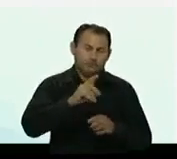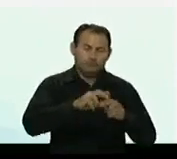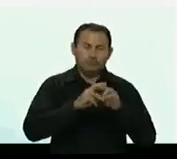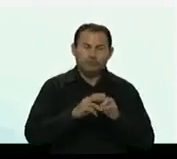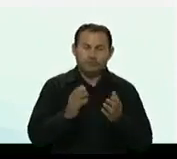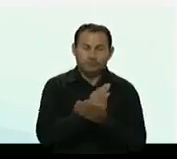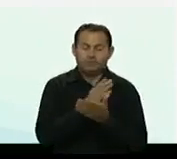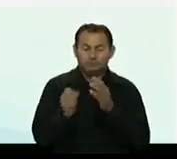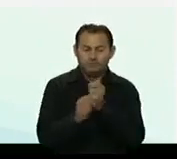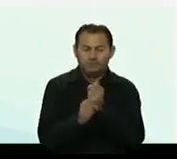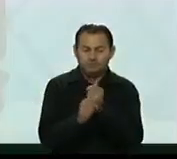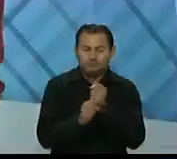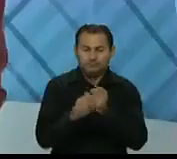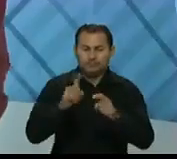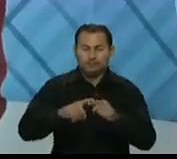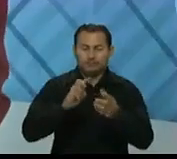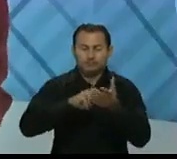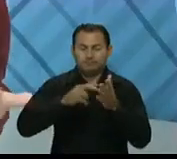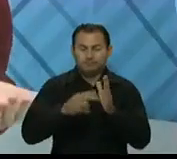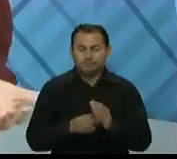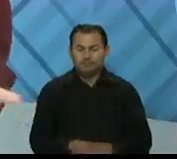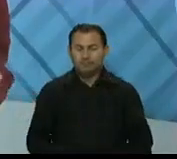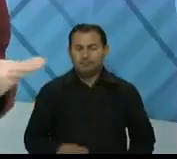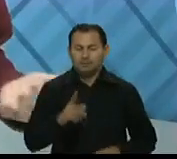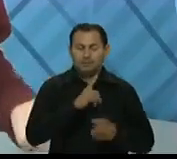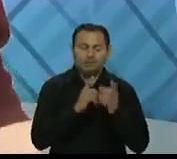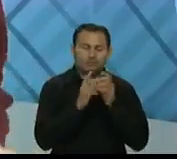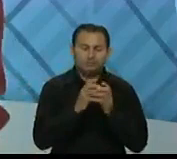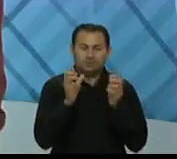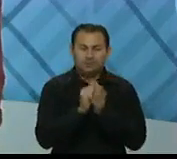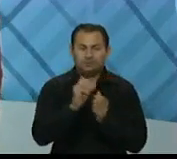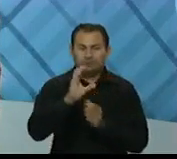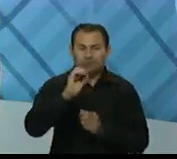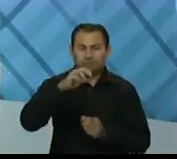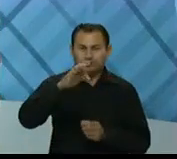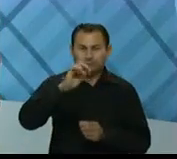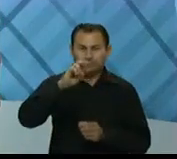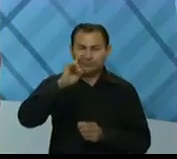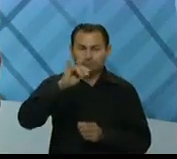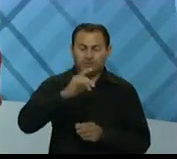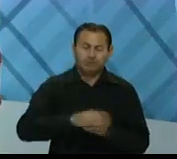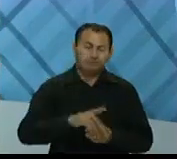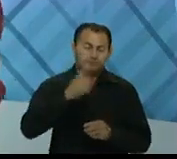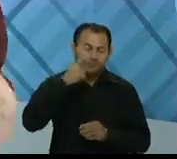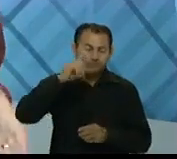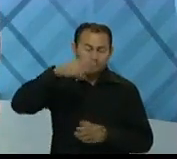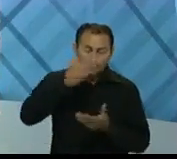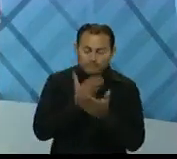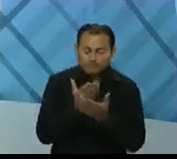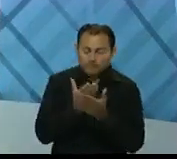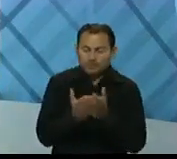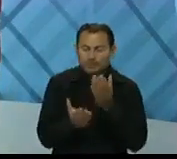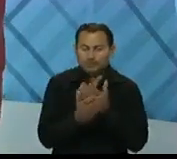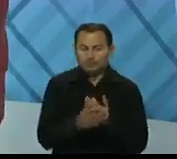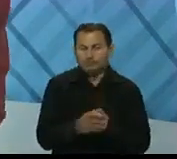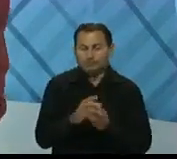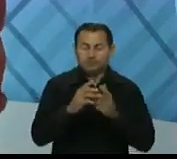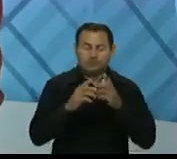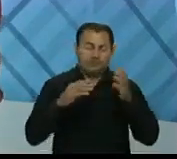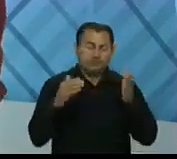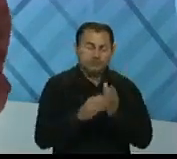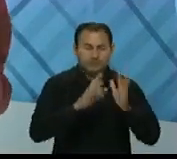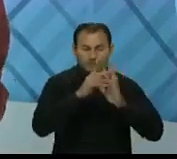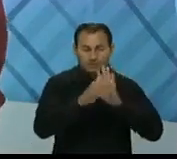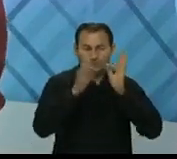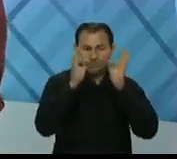isso que em alguns ângulos ela não é definida. Esse termo de continuidade nós veremos nas nossas próximas aulas, no nosso estudo de limite e